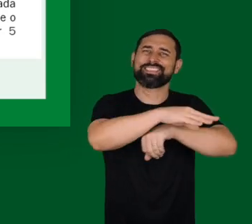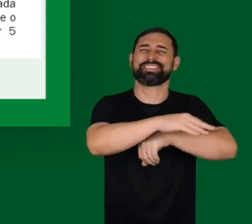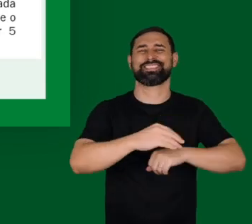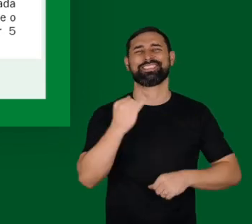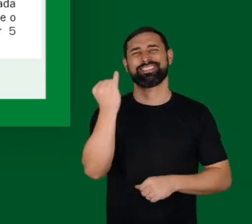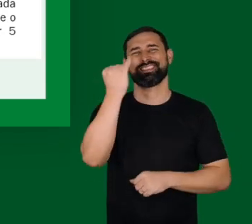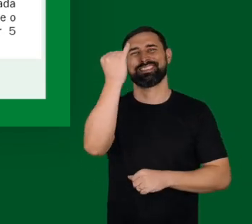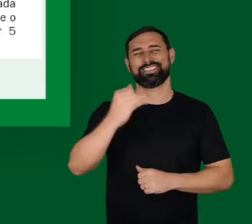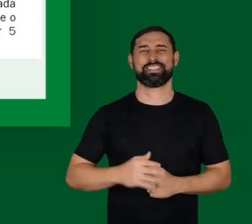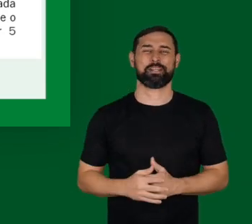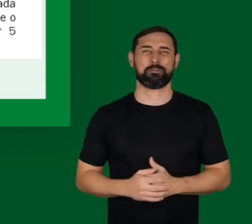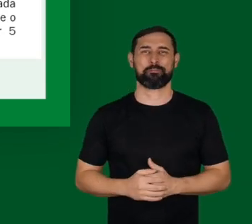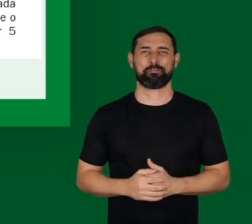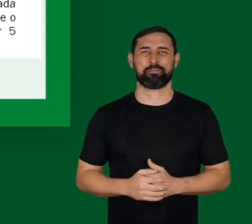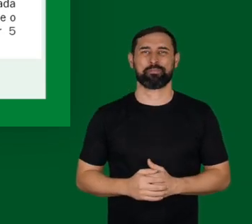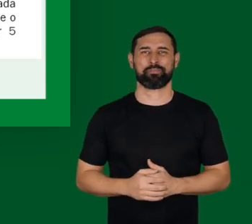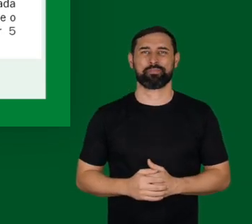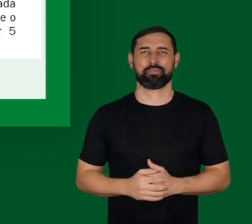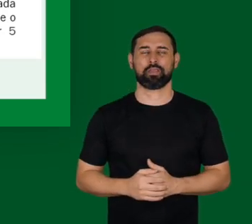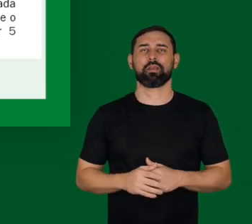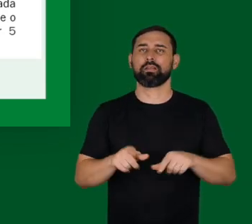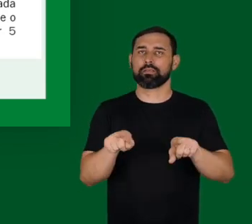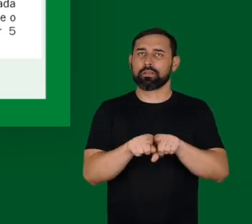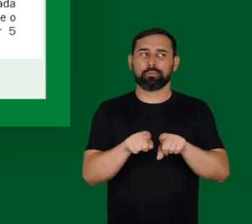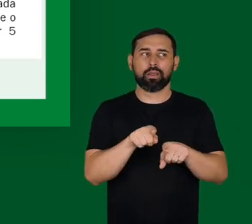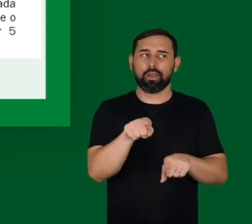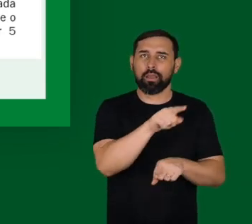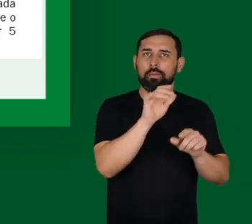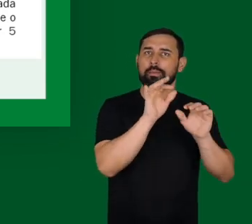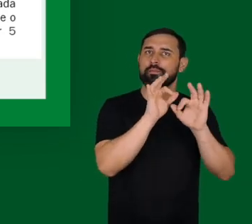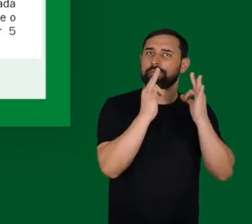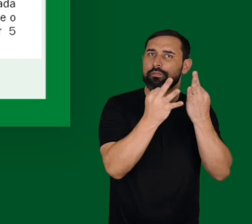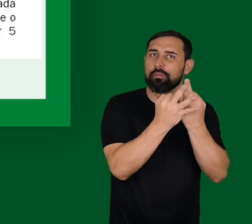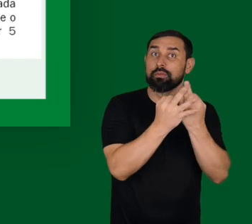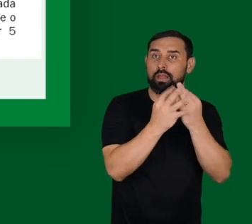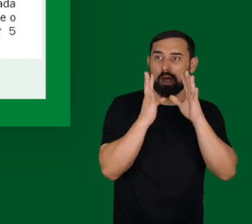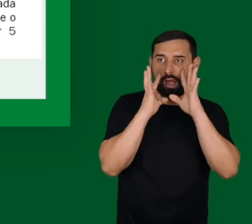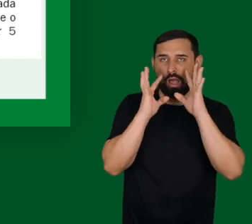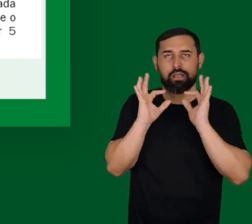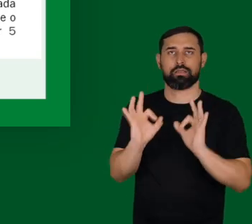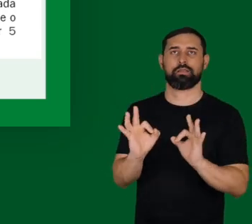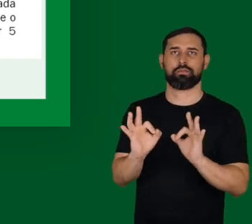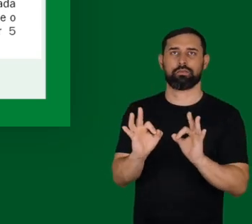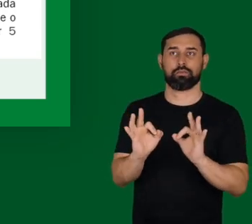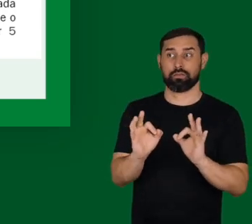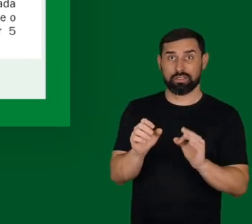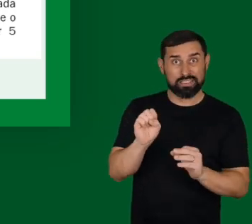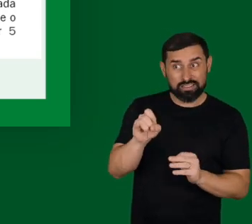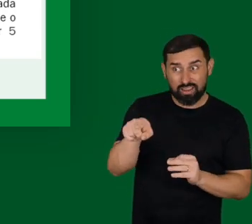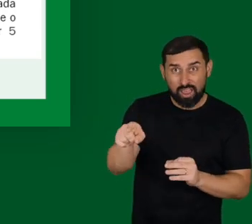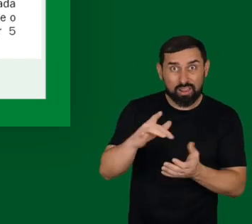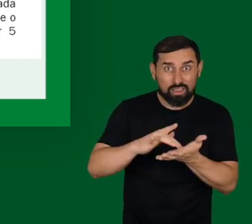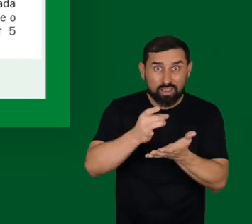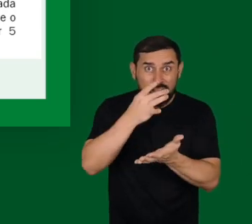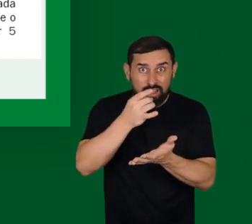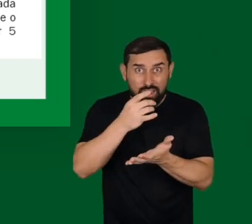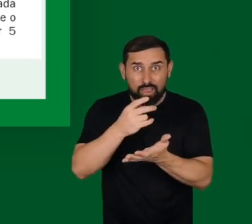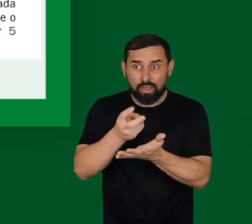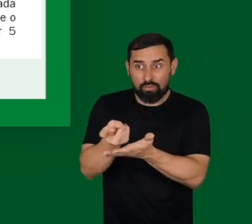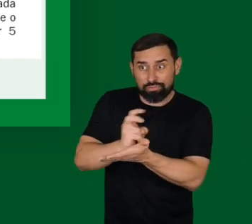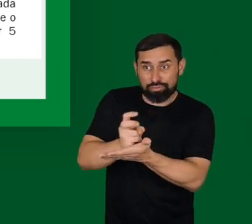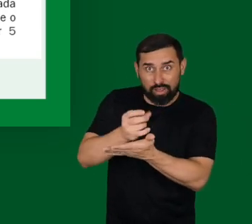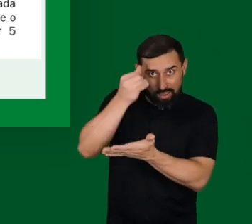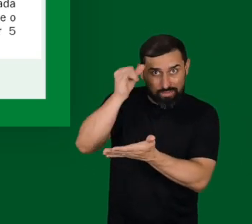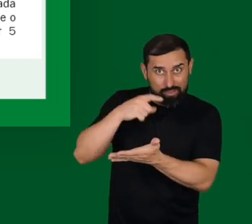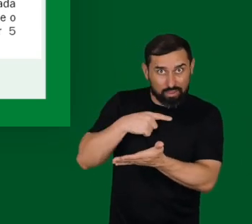criança convulsionou, leva para a unidade de emergência e orientar os pais, né, e que eles estejam sempre